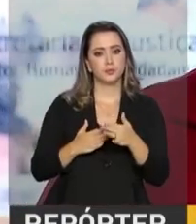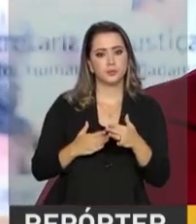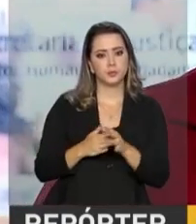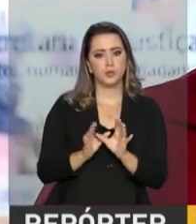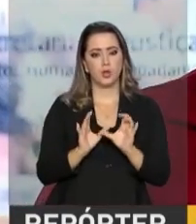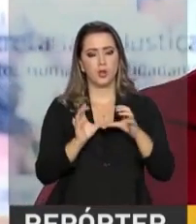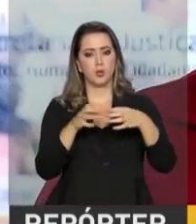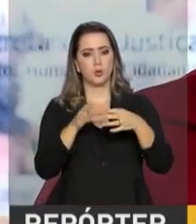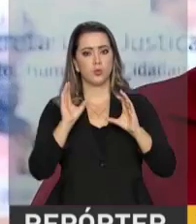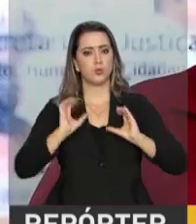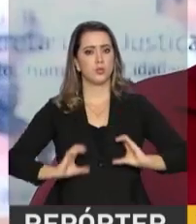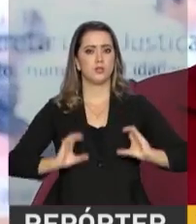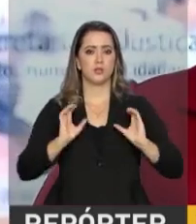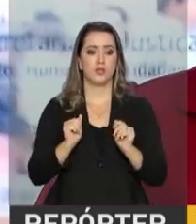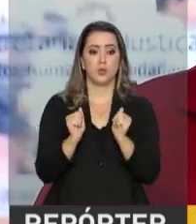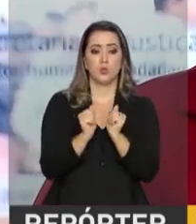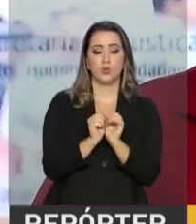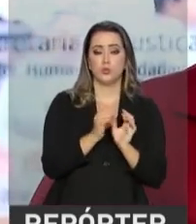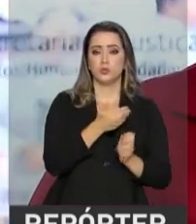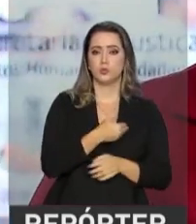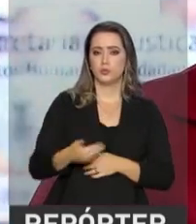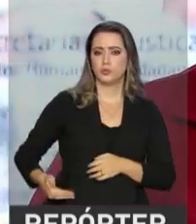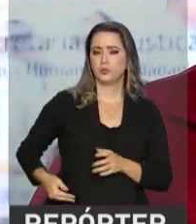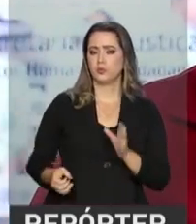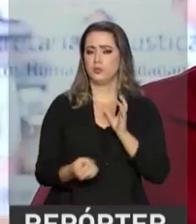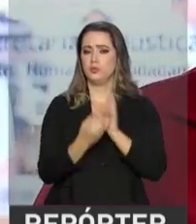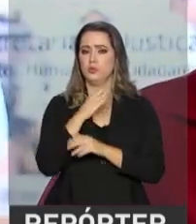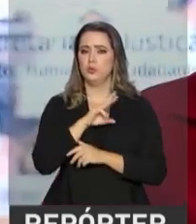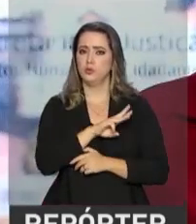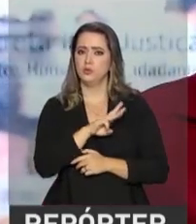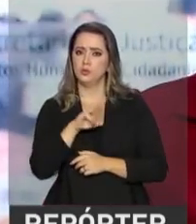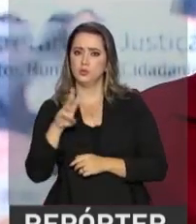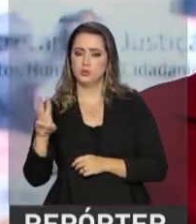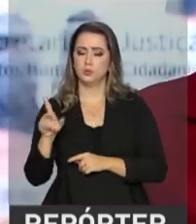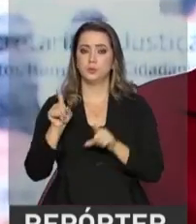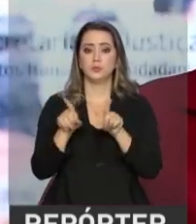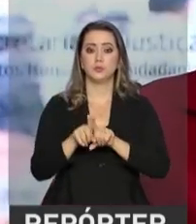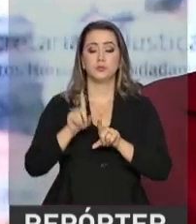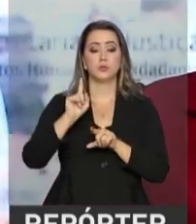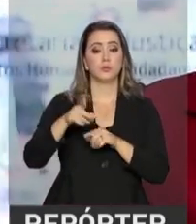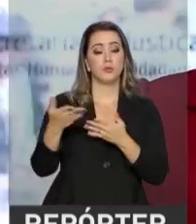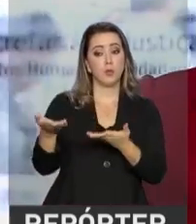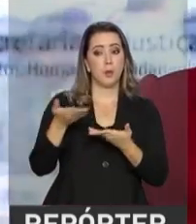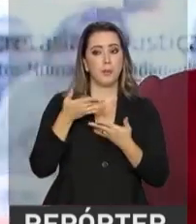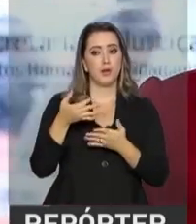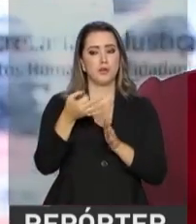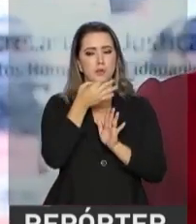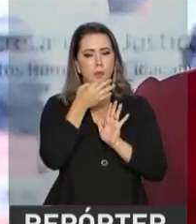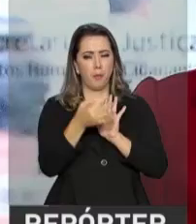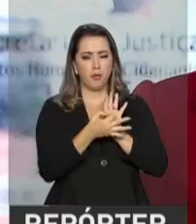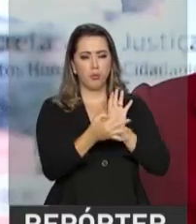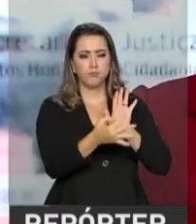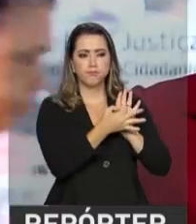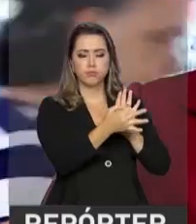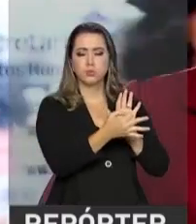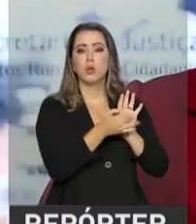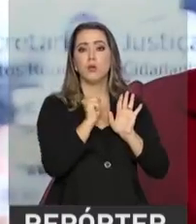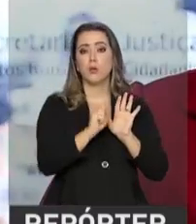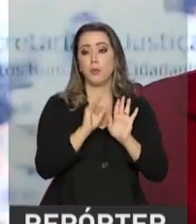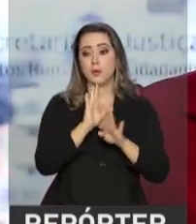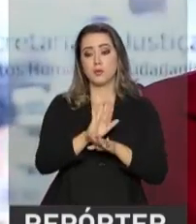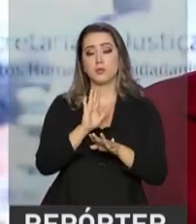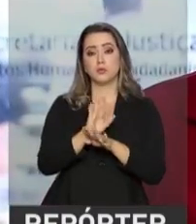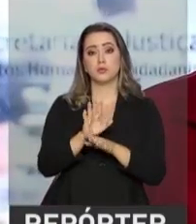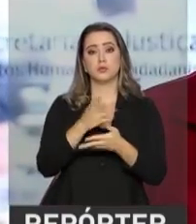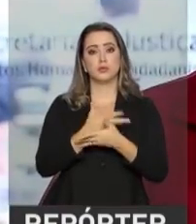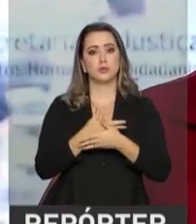instituições públicas o governo federal criou uma plataforma na internet para receber sugestões que possam contribuir